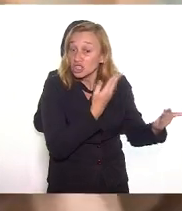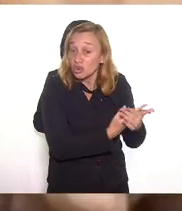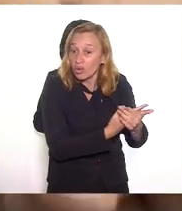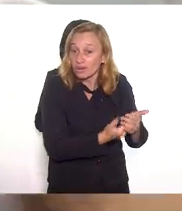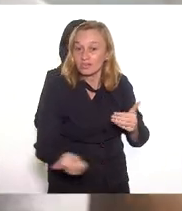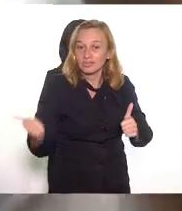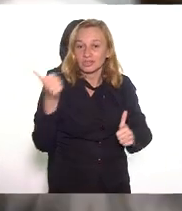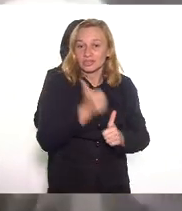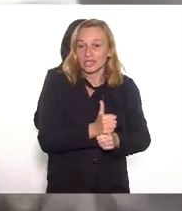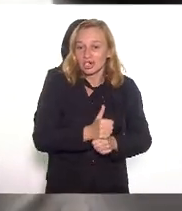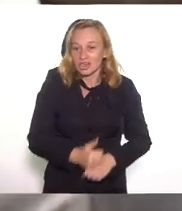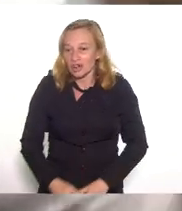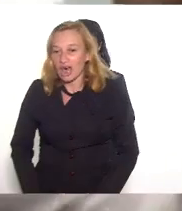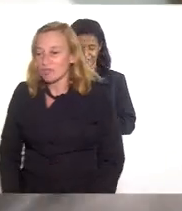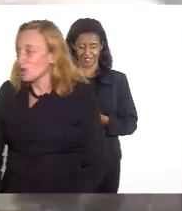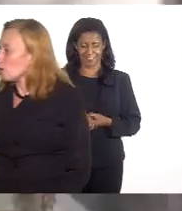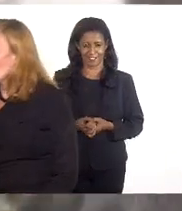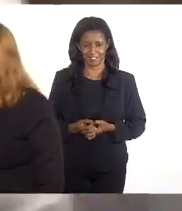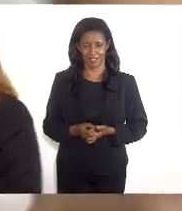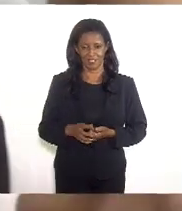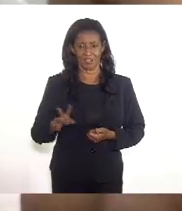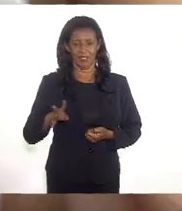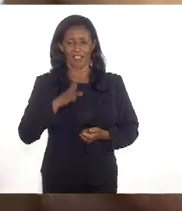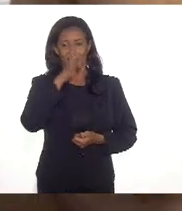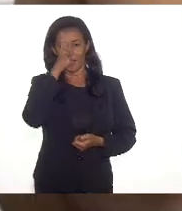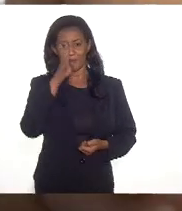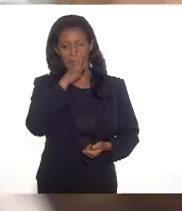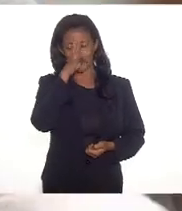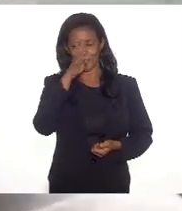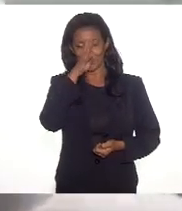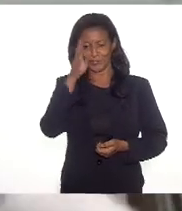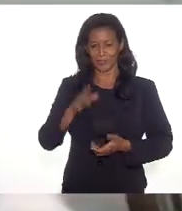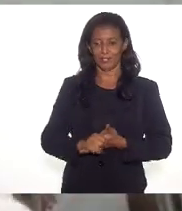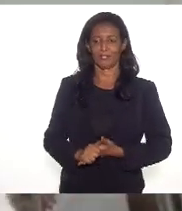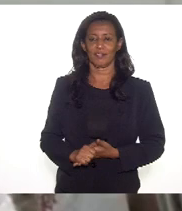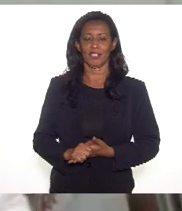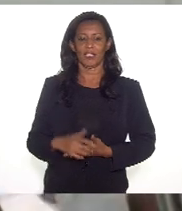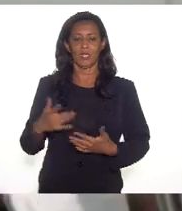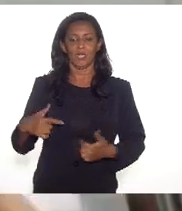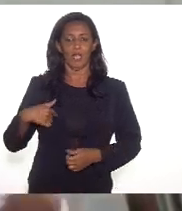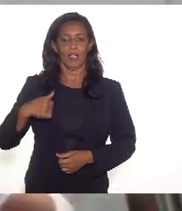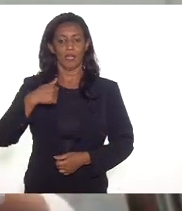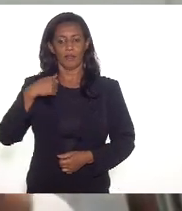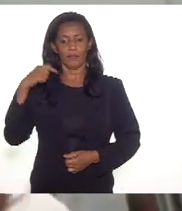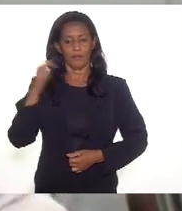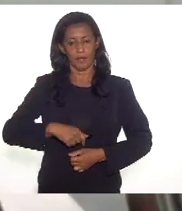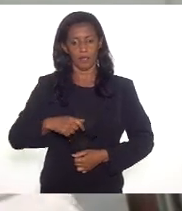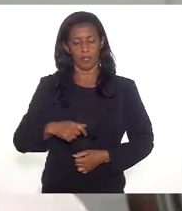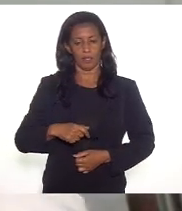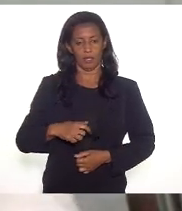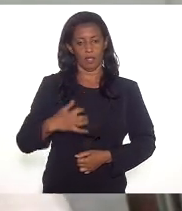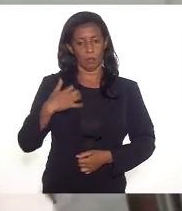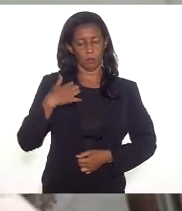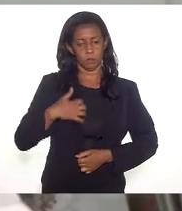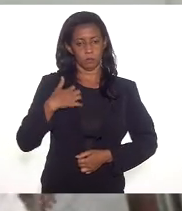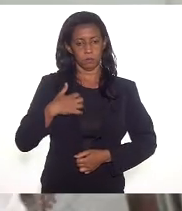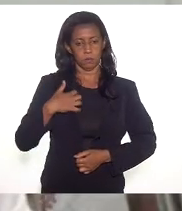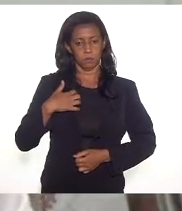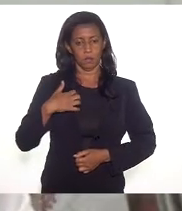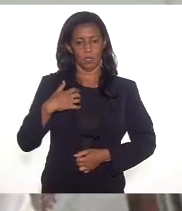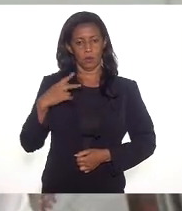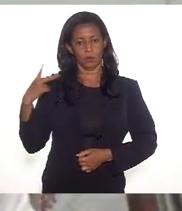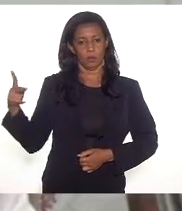ensejou arbitrariamente um absurdo. E aí fica aqui o meu repúdio ao nosso colega de